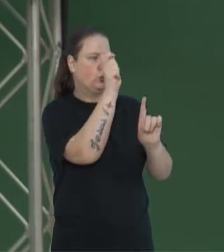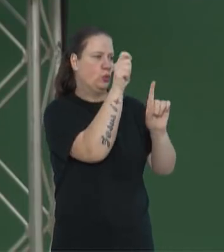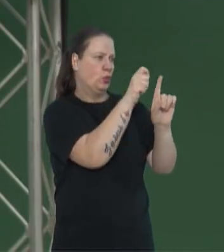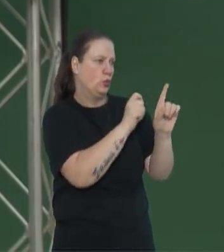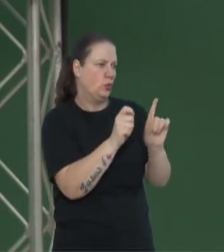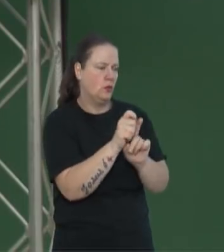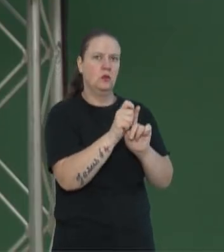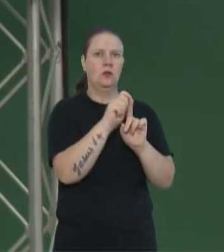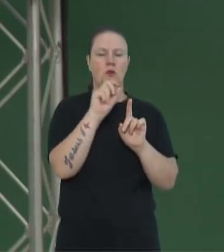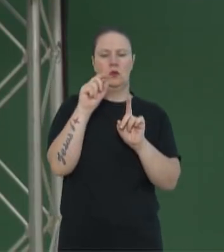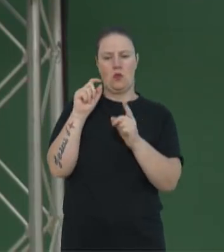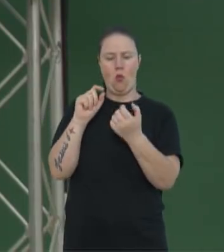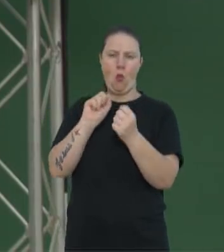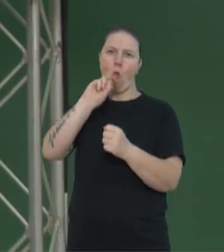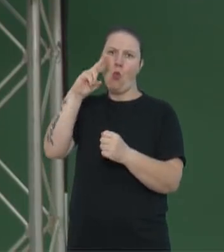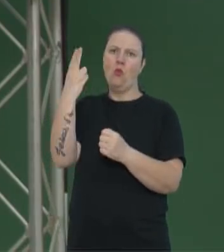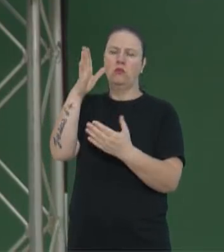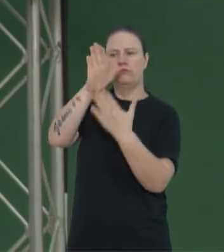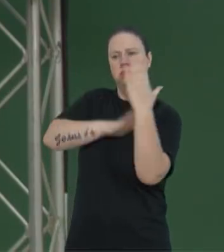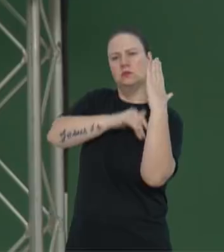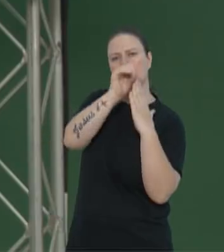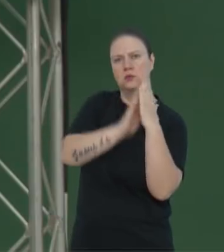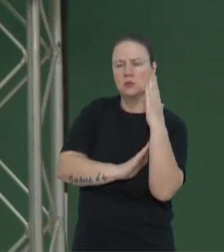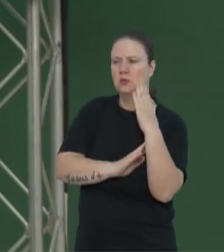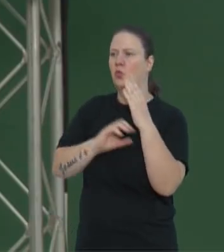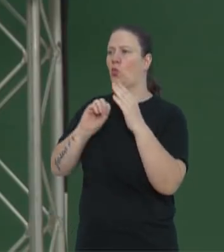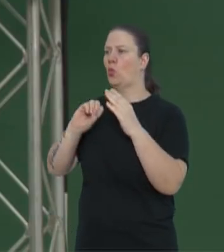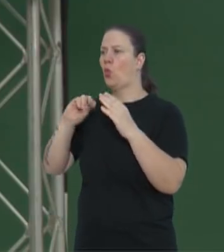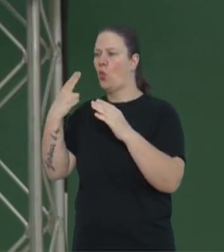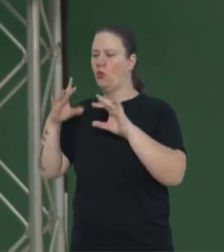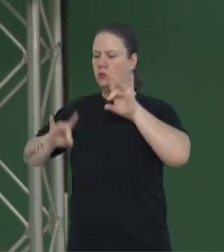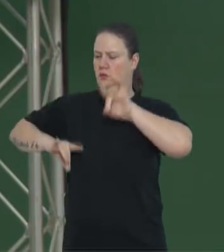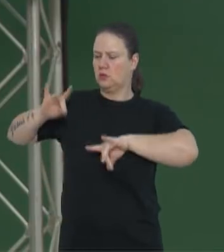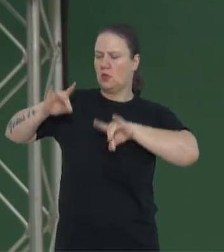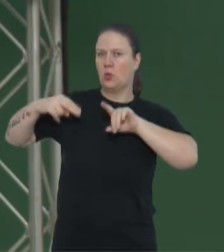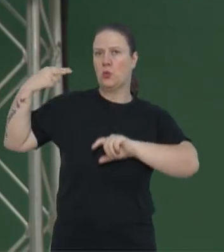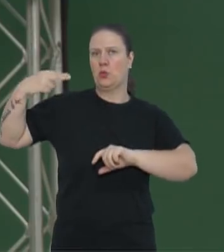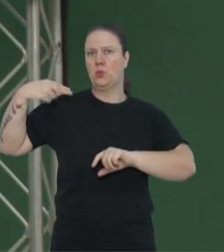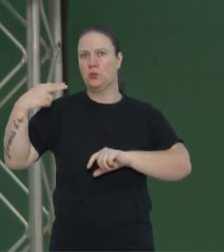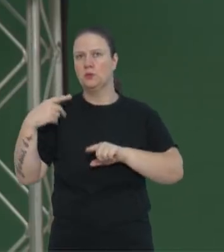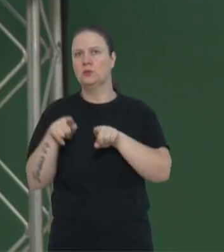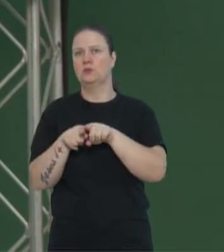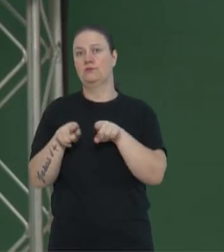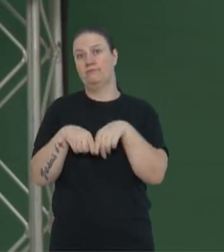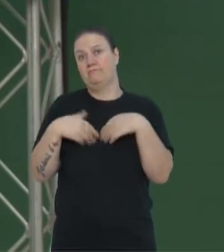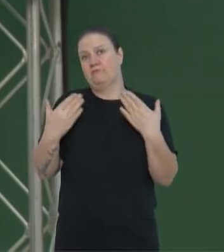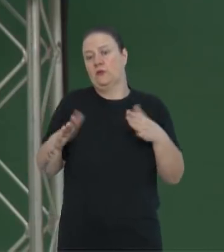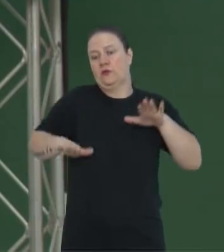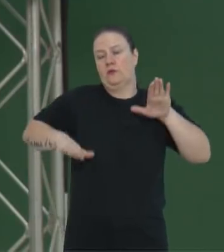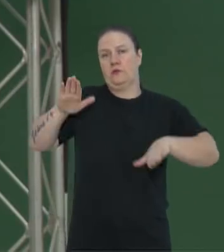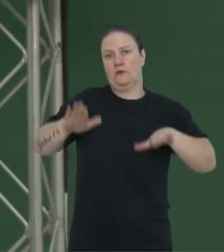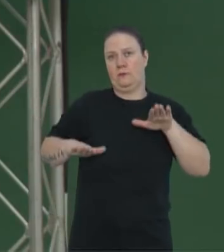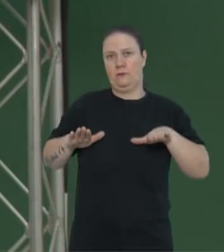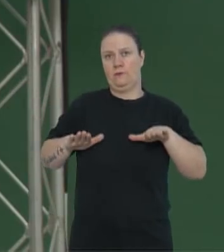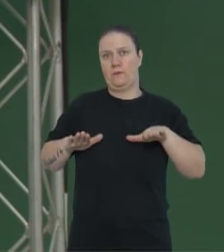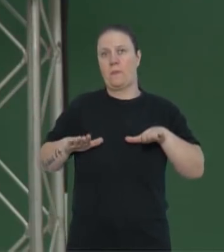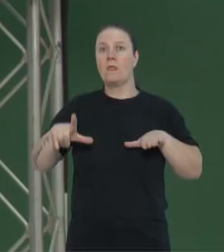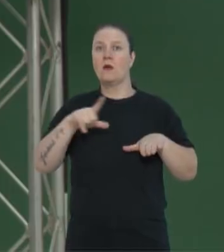pintando, ou mesmo atuando, né? Como um ator de teatro. Mas ali, cortar, colar, sobrepor, pregar, grudar,